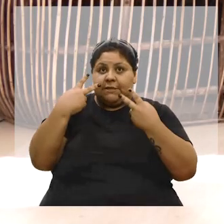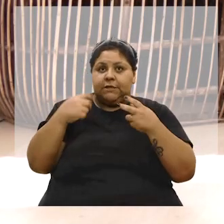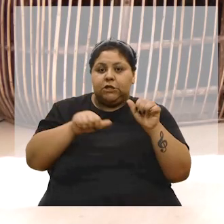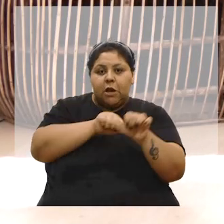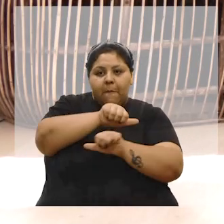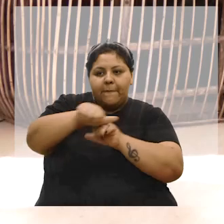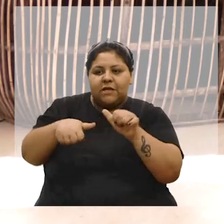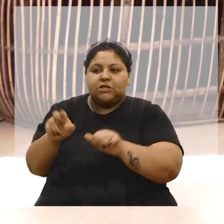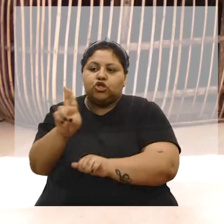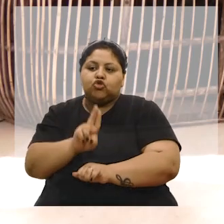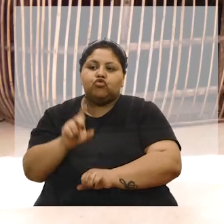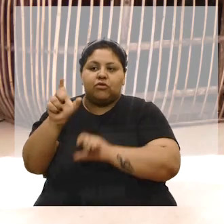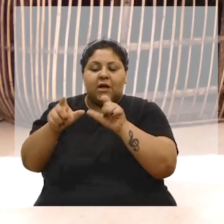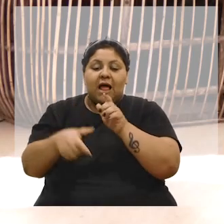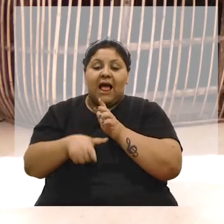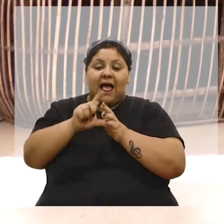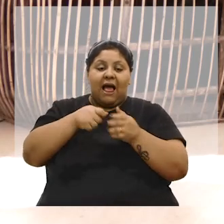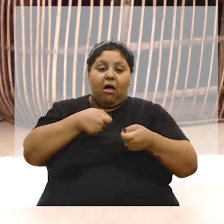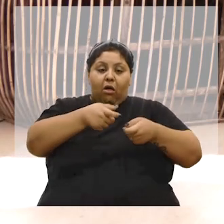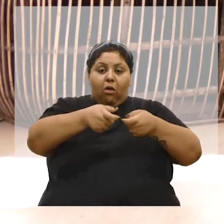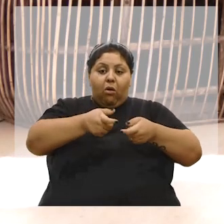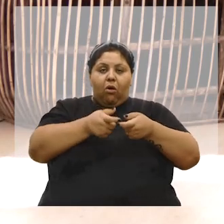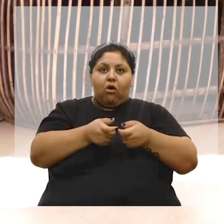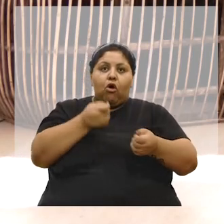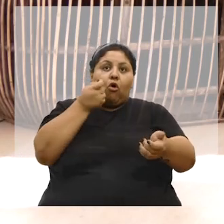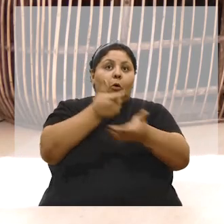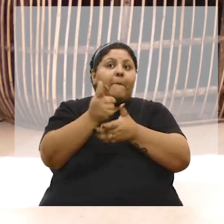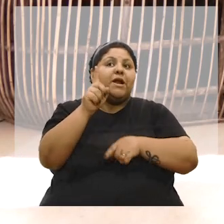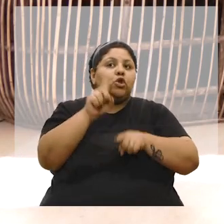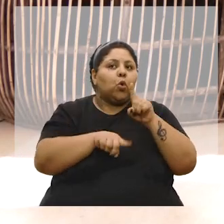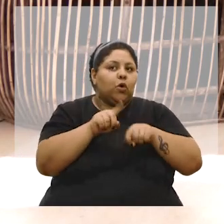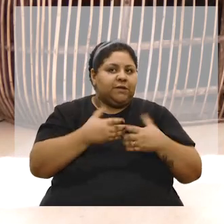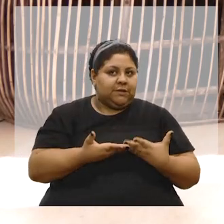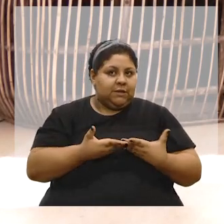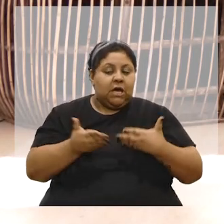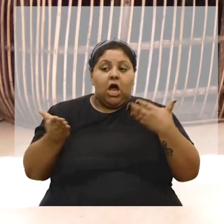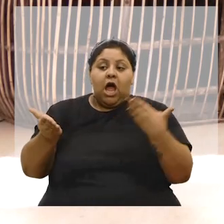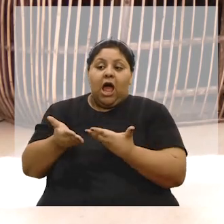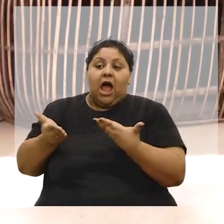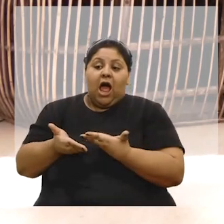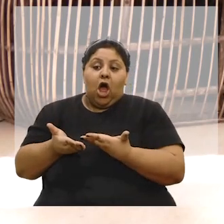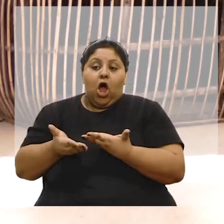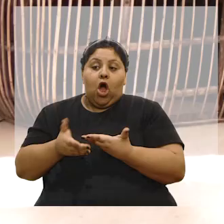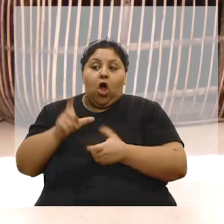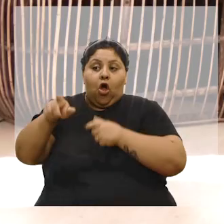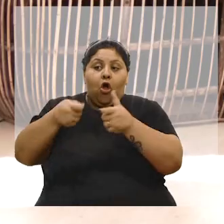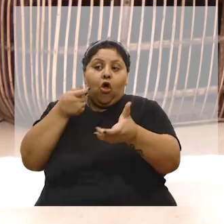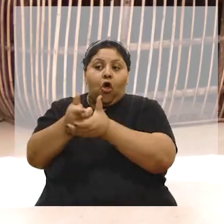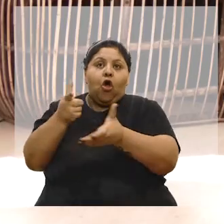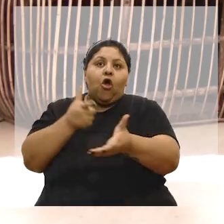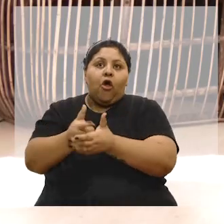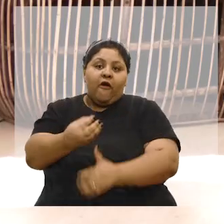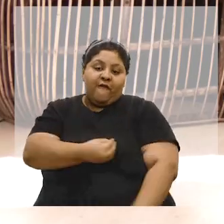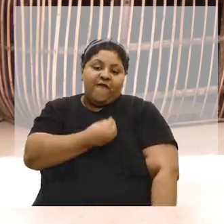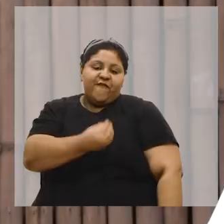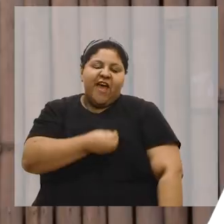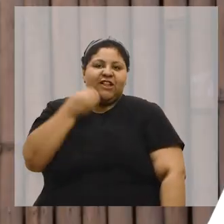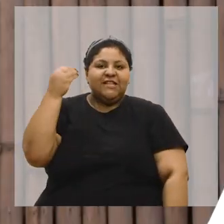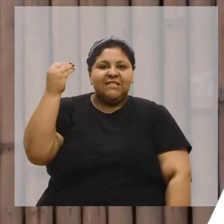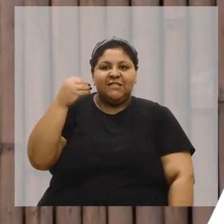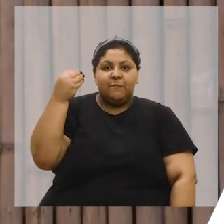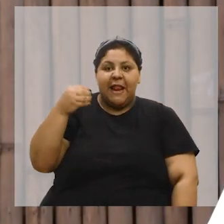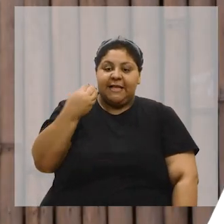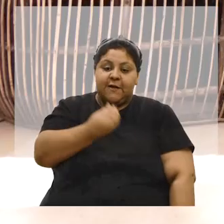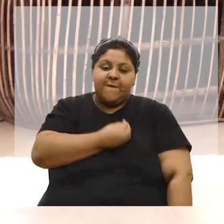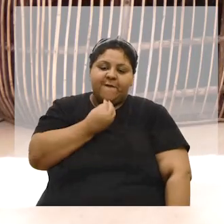de consumo das pessoas. Antes as pessoas gastavam dinheiro comprando coisas. E agora as pessoas estão gastando dinheiro vivendo